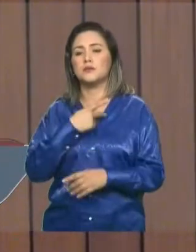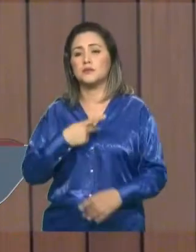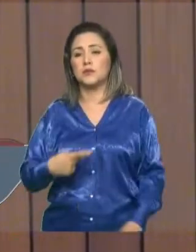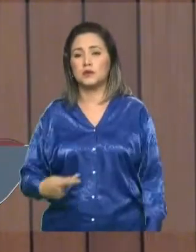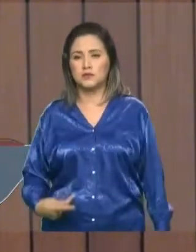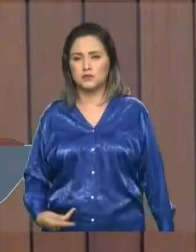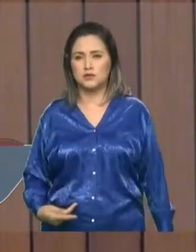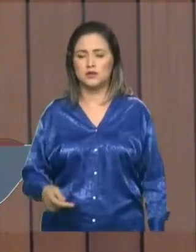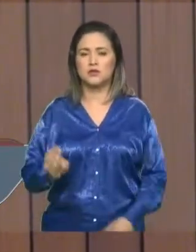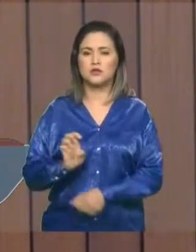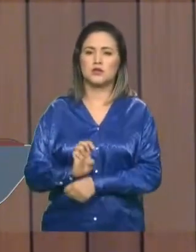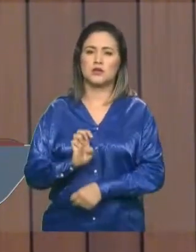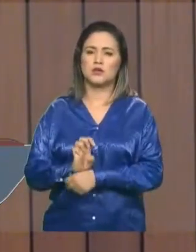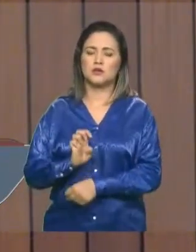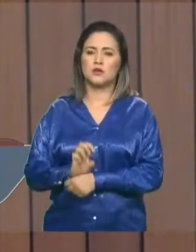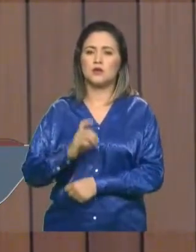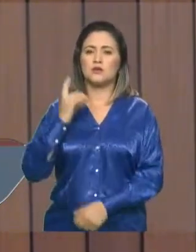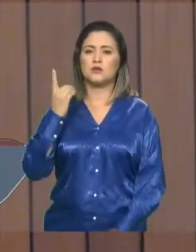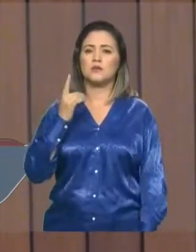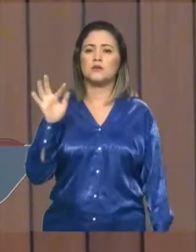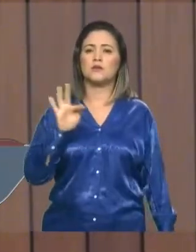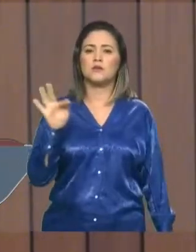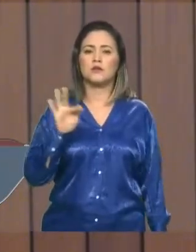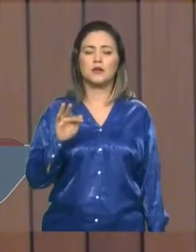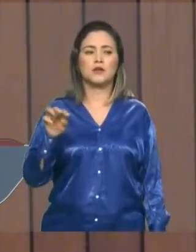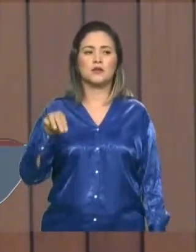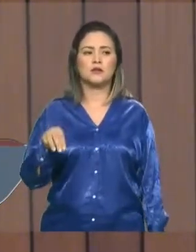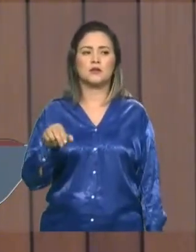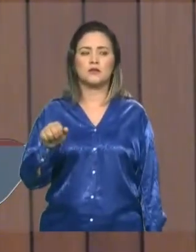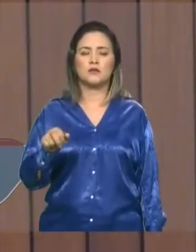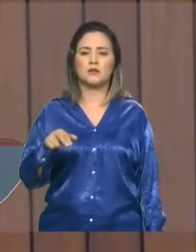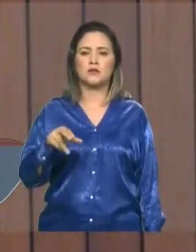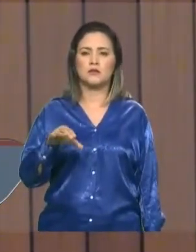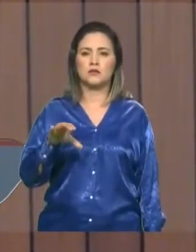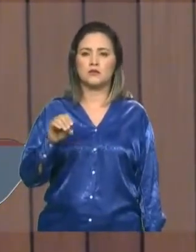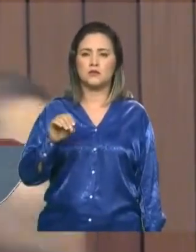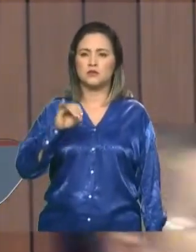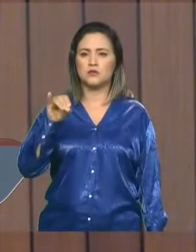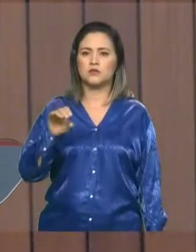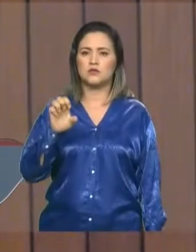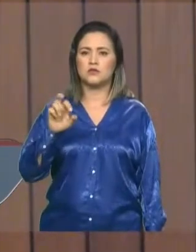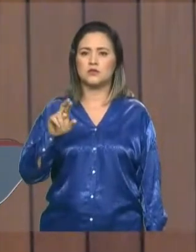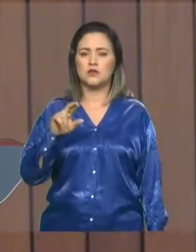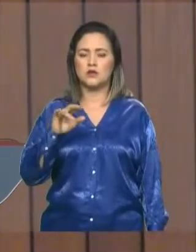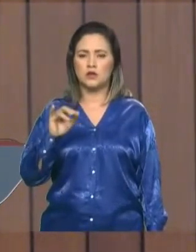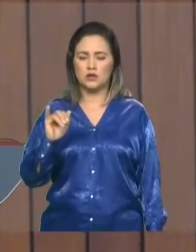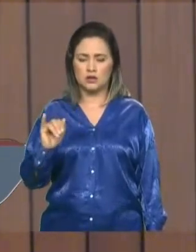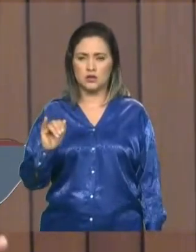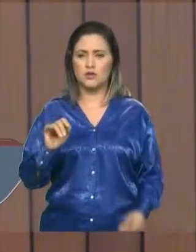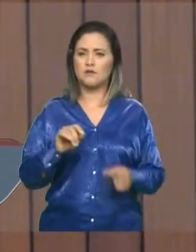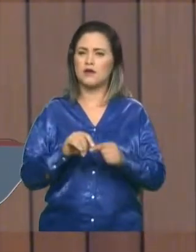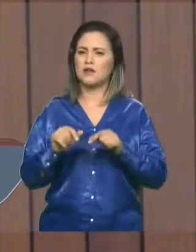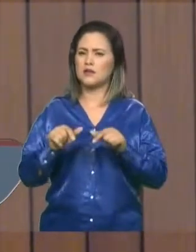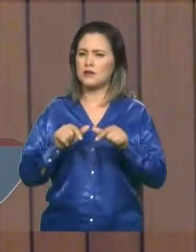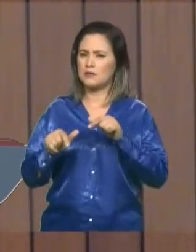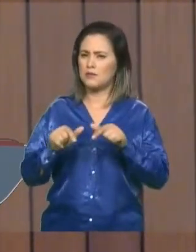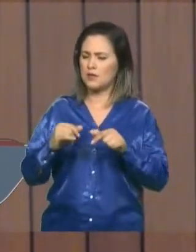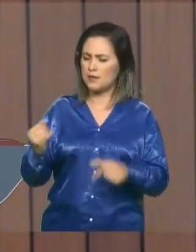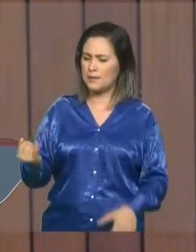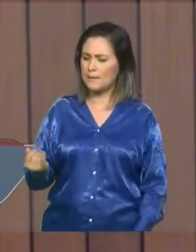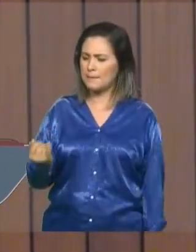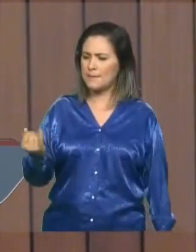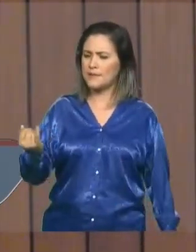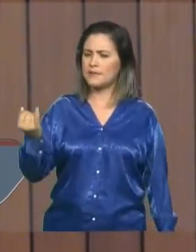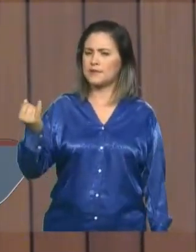o deputado federal Márcio Gerri, que conduz muito bem o partido, que faz um trabalho agregador em